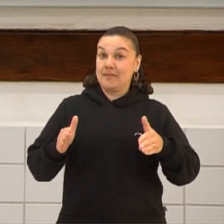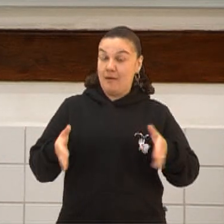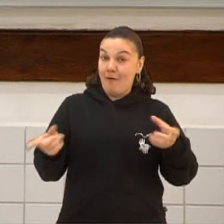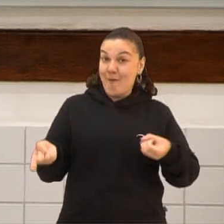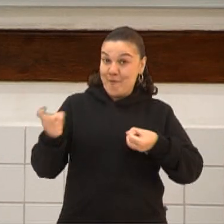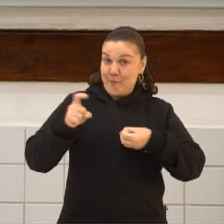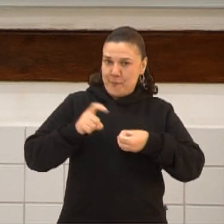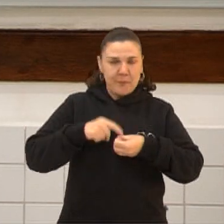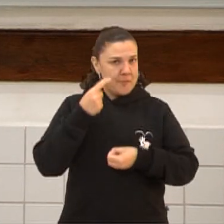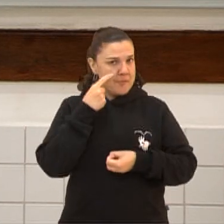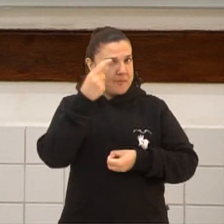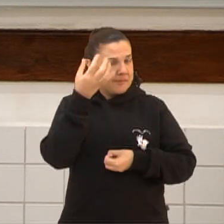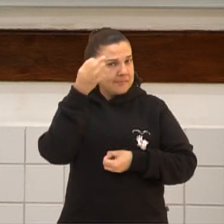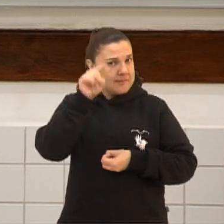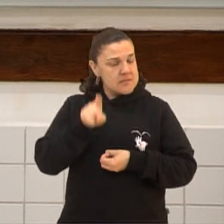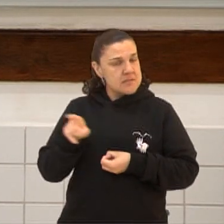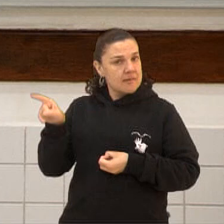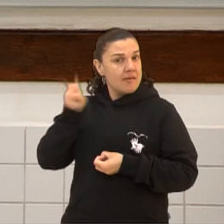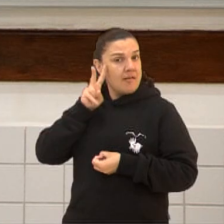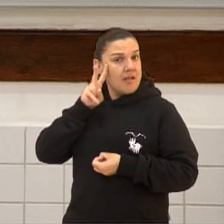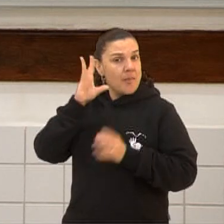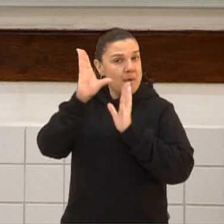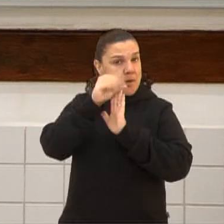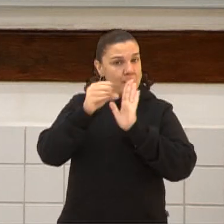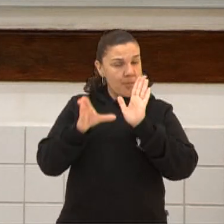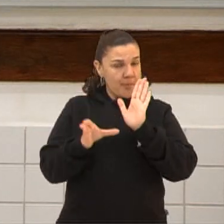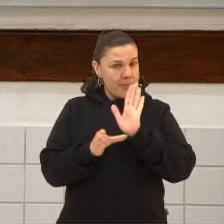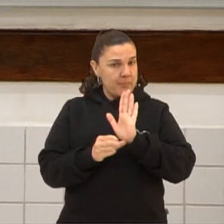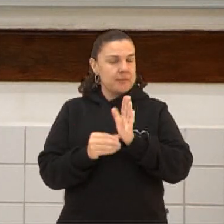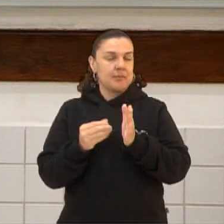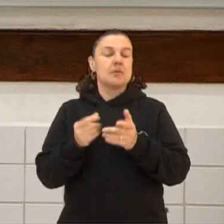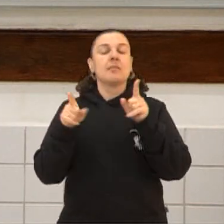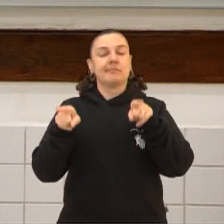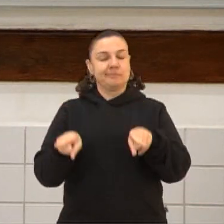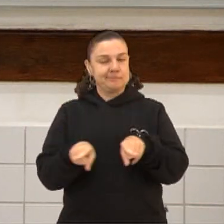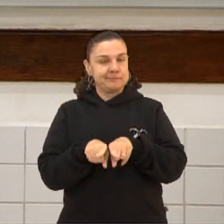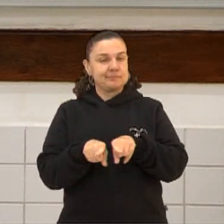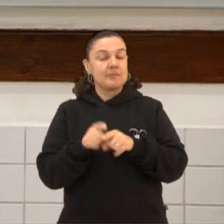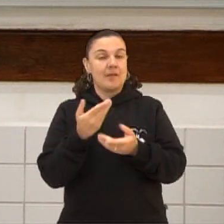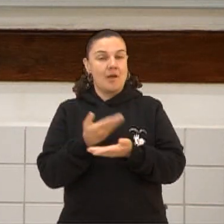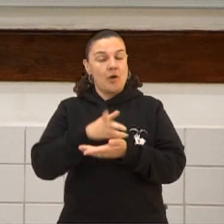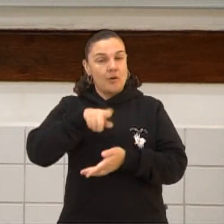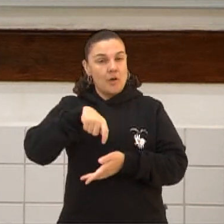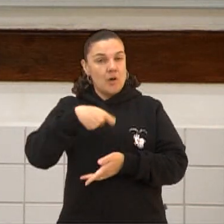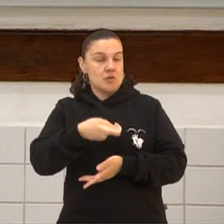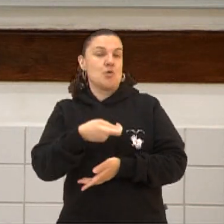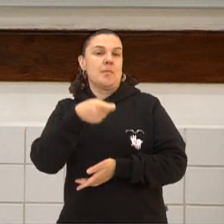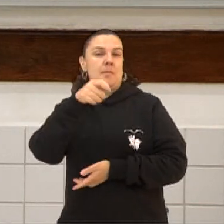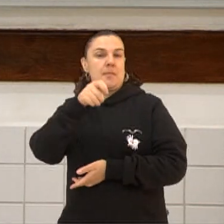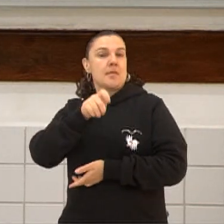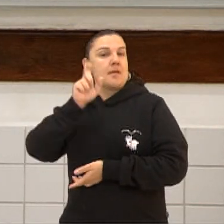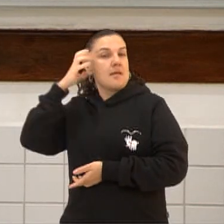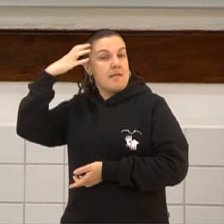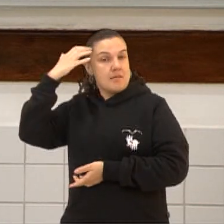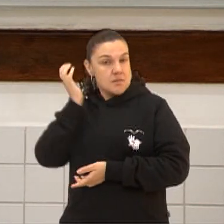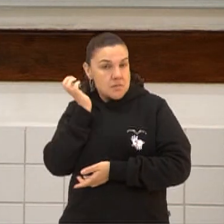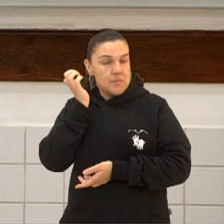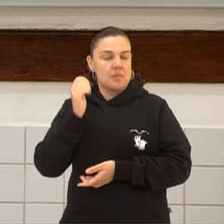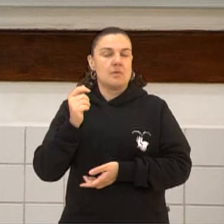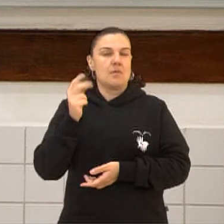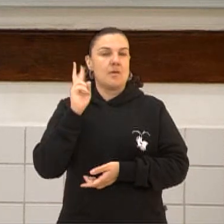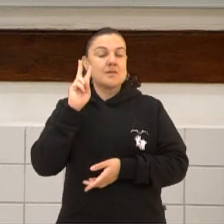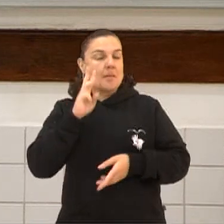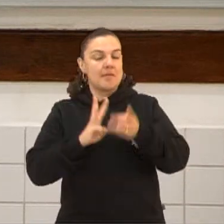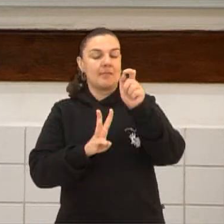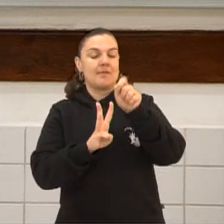Já estamos de volta. Vamos ver se você conseguiu se lembrar desse conteúdo que nós estudamos, inclusive, na aula sobre Spinoza, nas aulas sobre Spinoza lá do